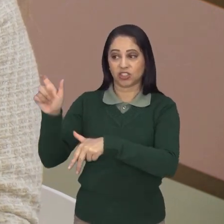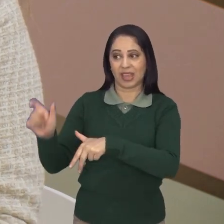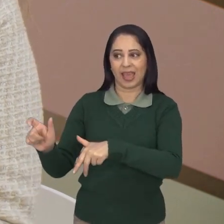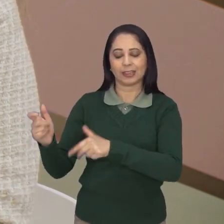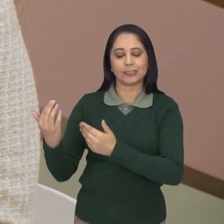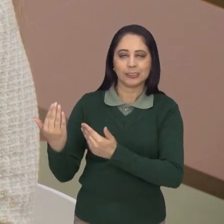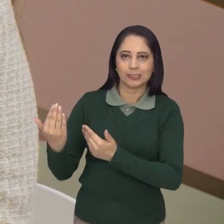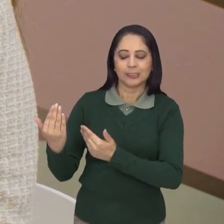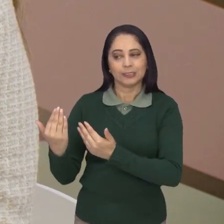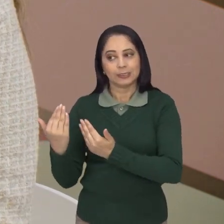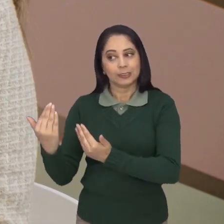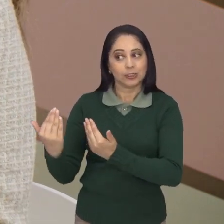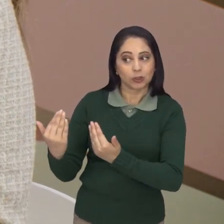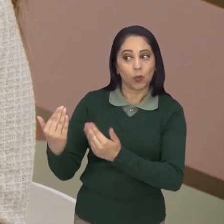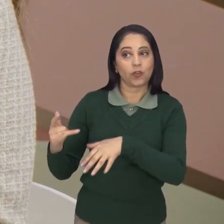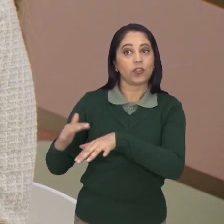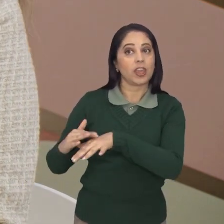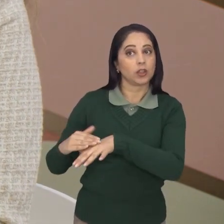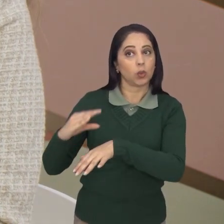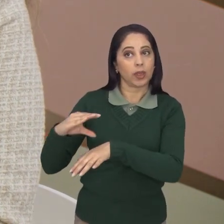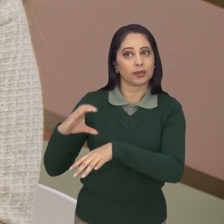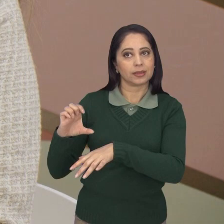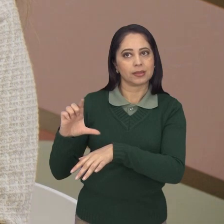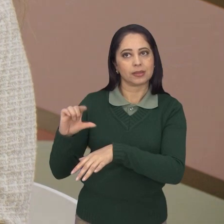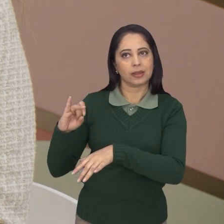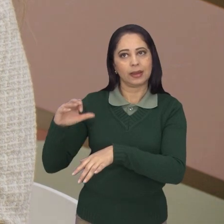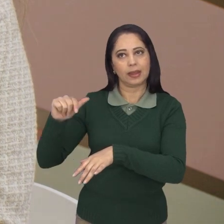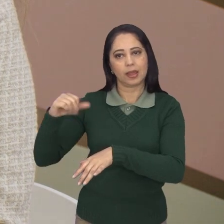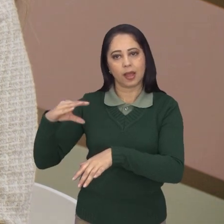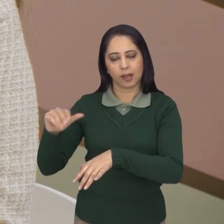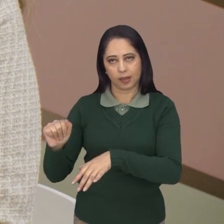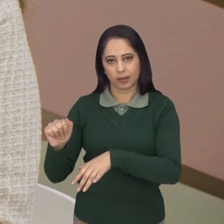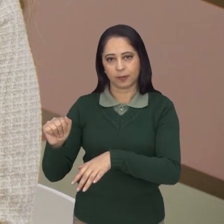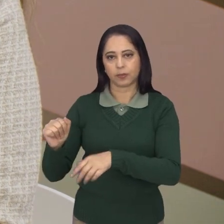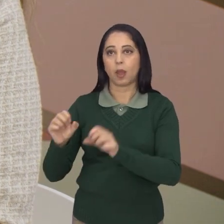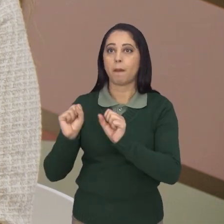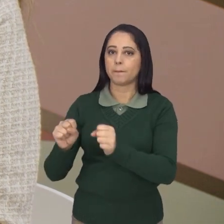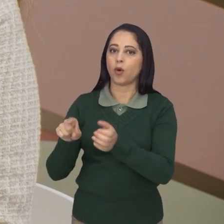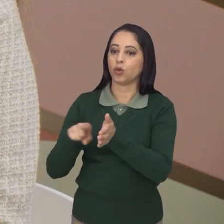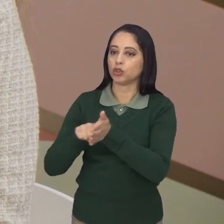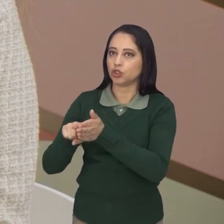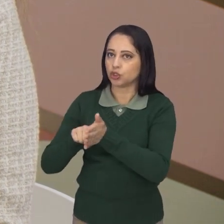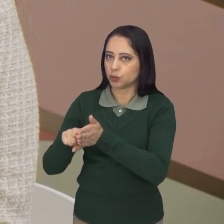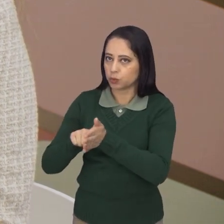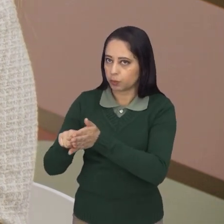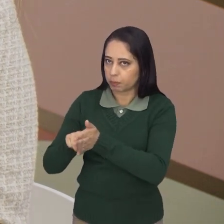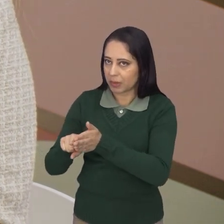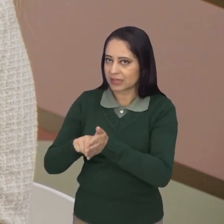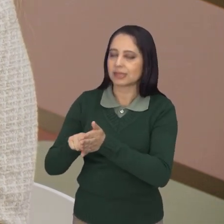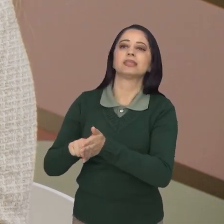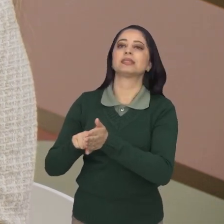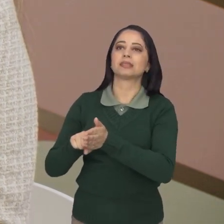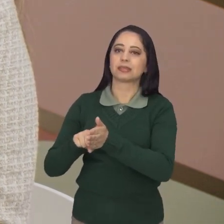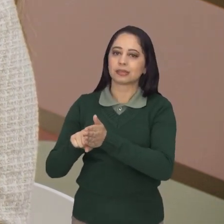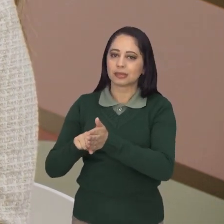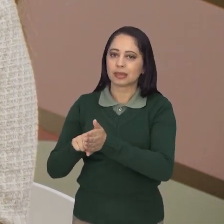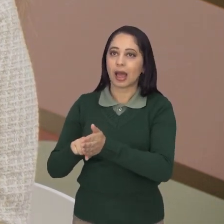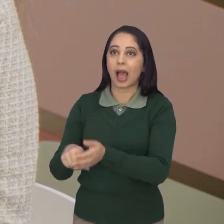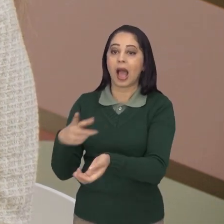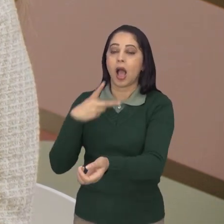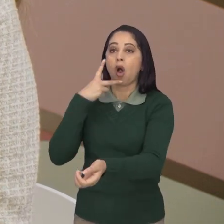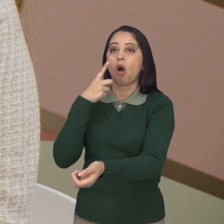suspeita de doença celíaca, a gente baseia nos sintomas dela, dá para fazer a pesquisa dos autoanticorpos, né,